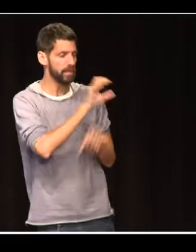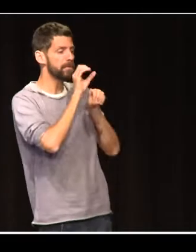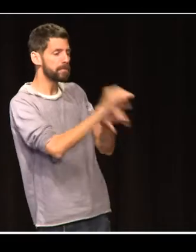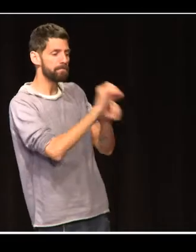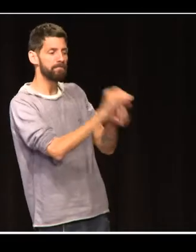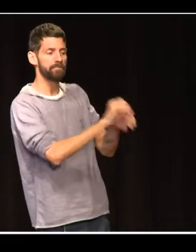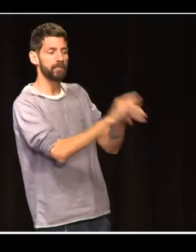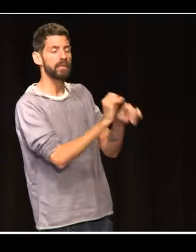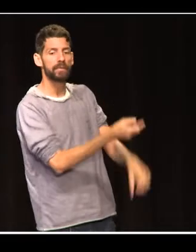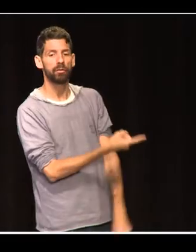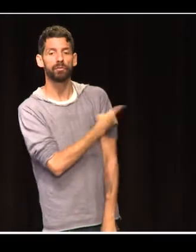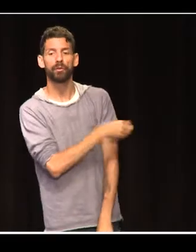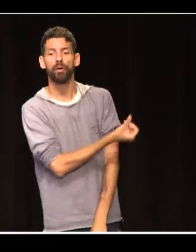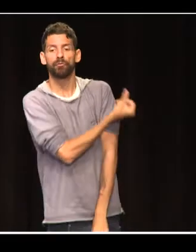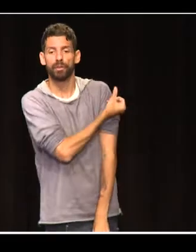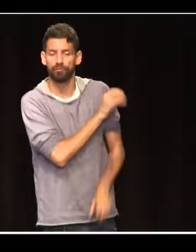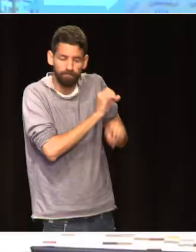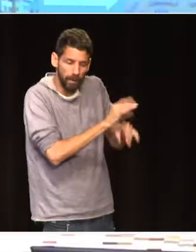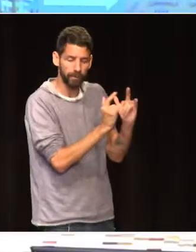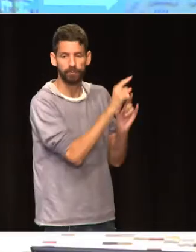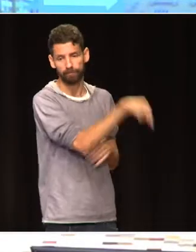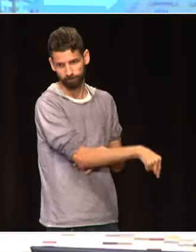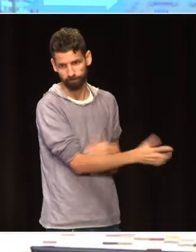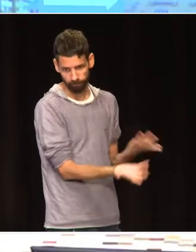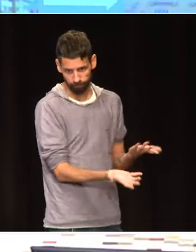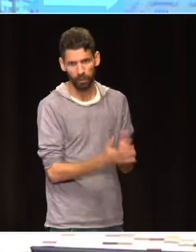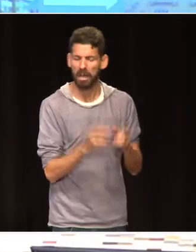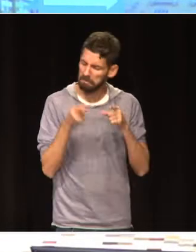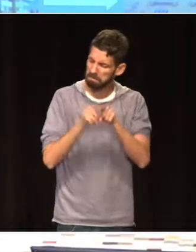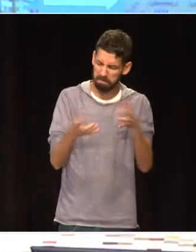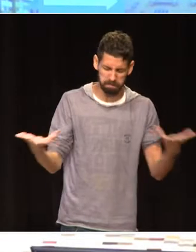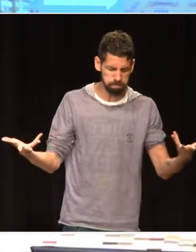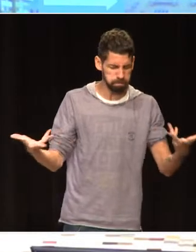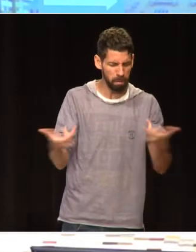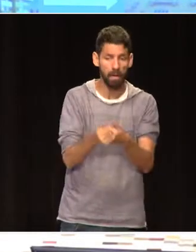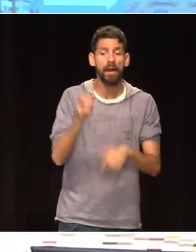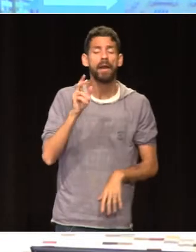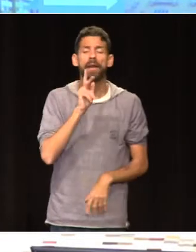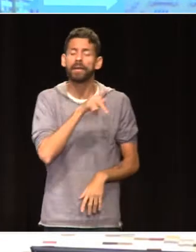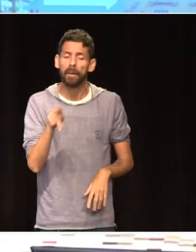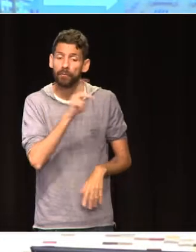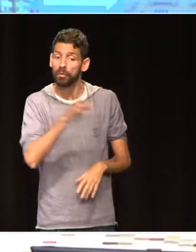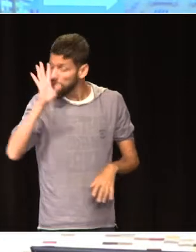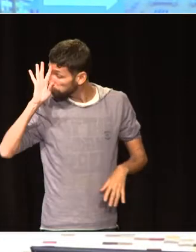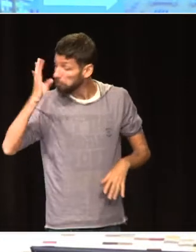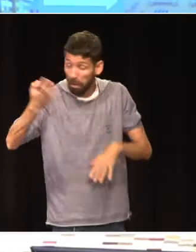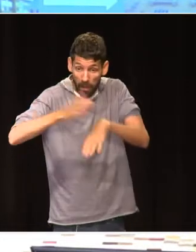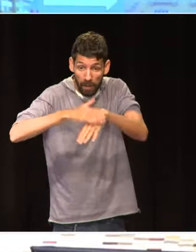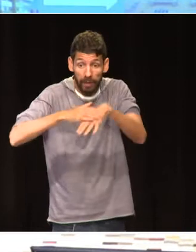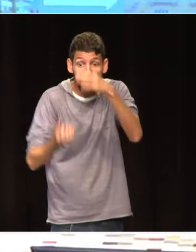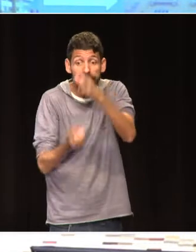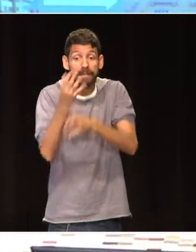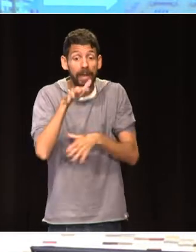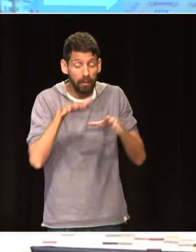os alunos do ensino fundamental aqui no INES. E essa parceria deu tão certo que ela resolveu criar